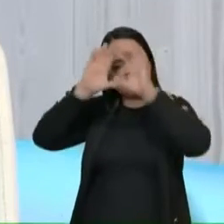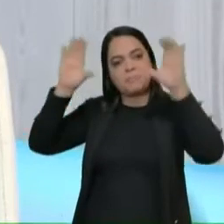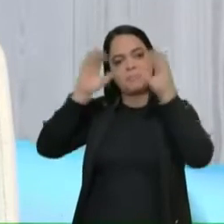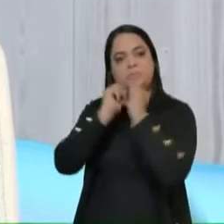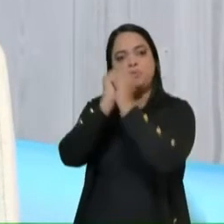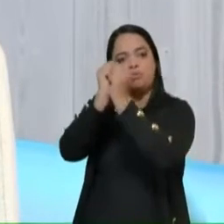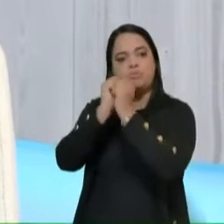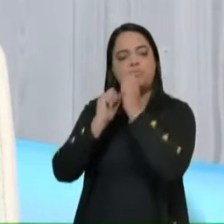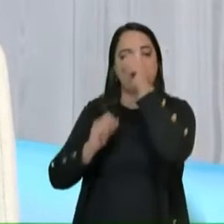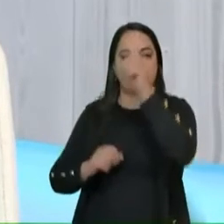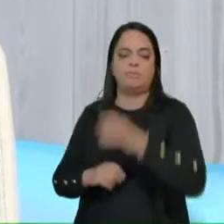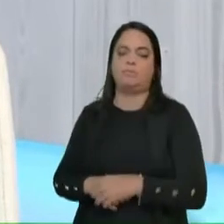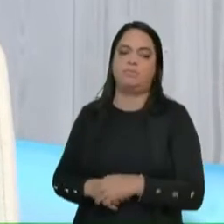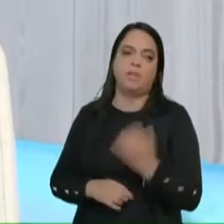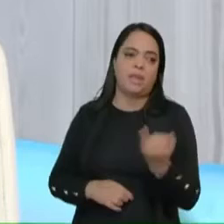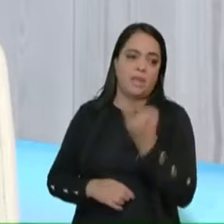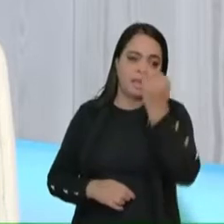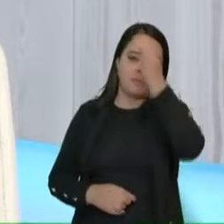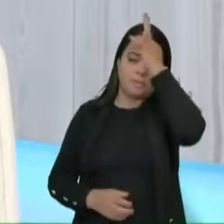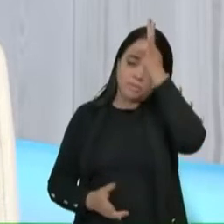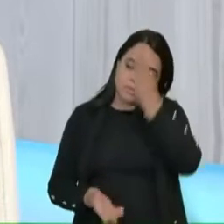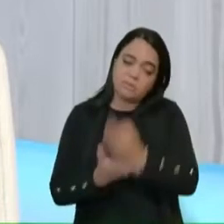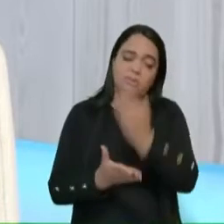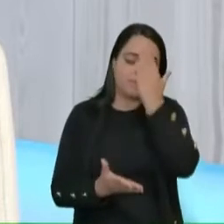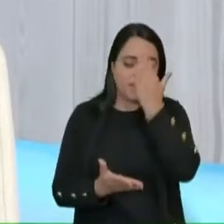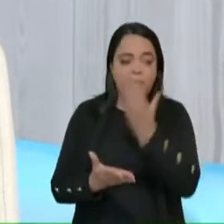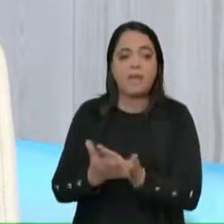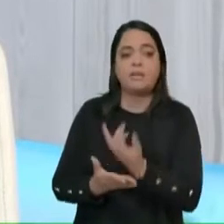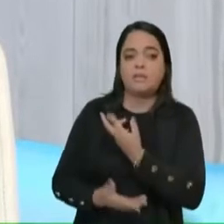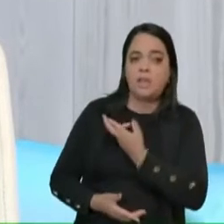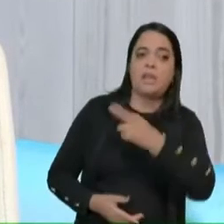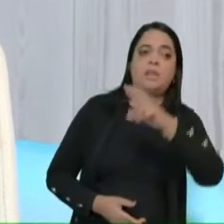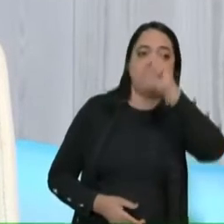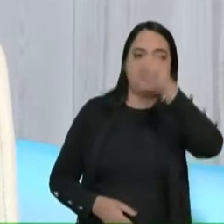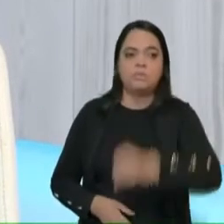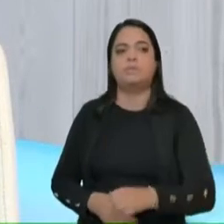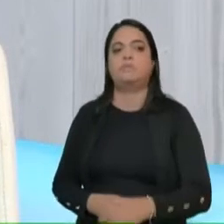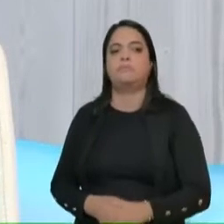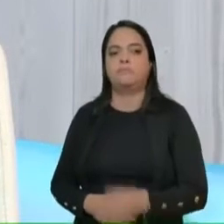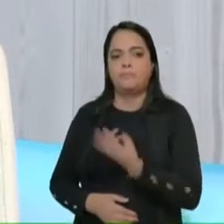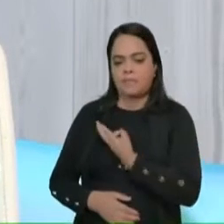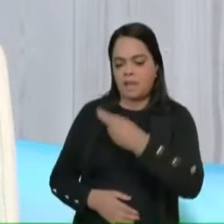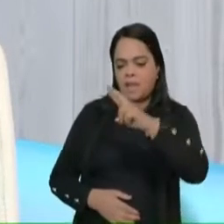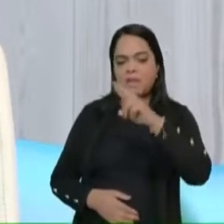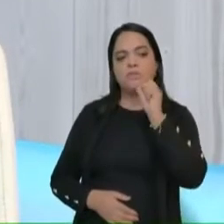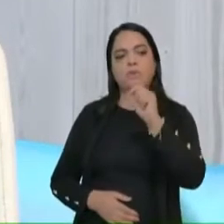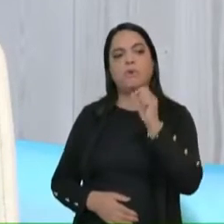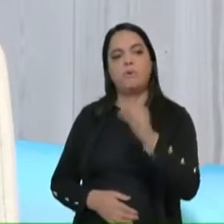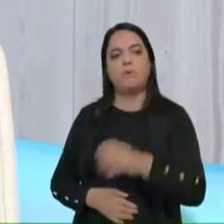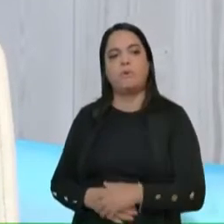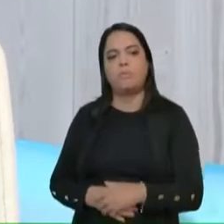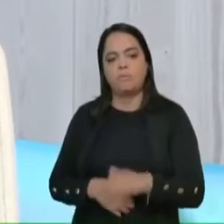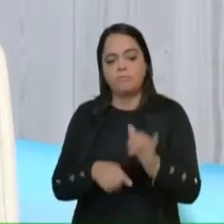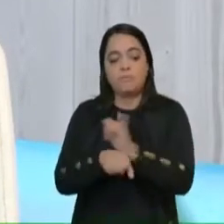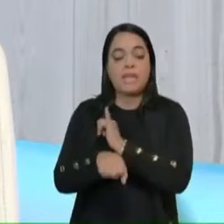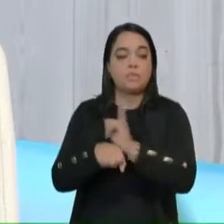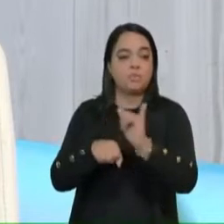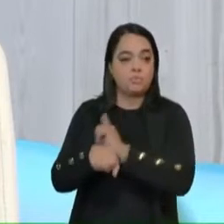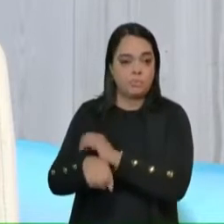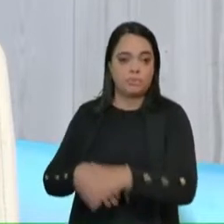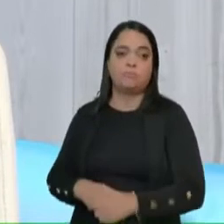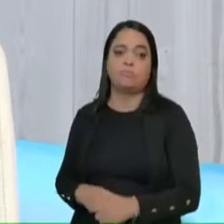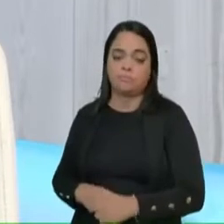de extrema importância sim ter fé e acreditar e ter uma religião e a religião como né isso é uma coisa também